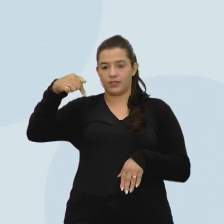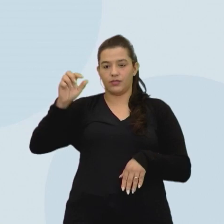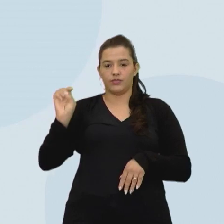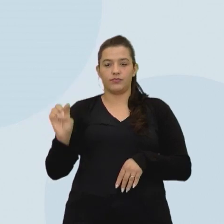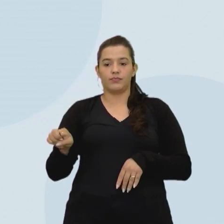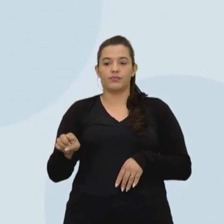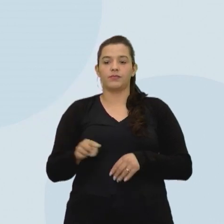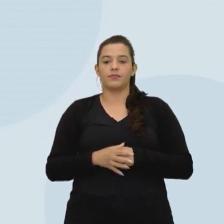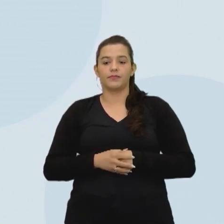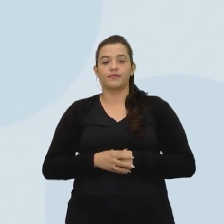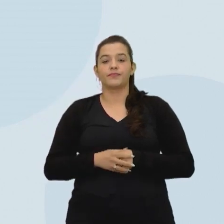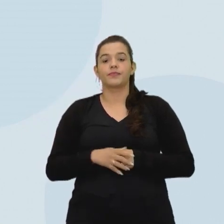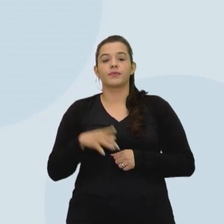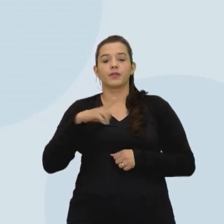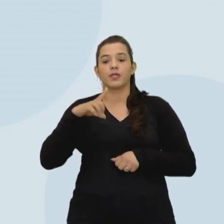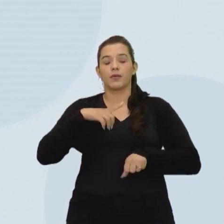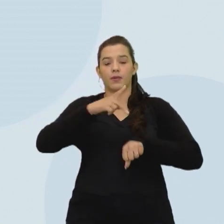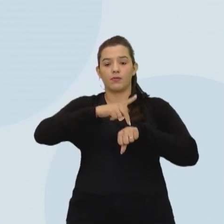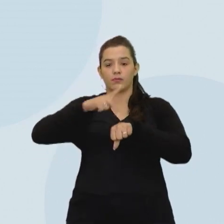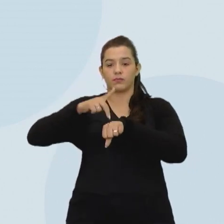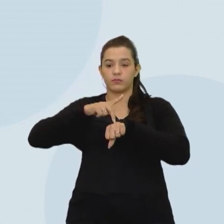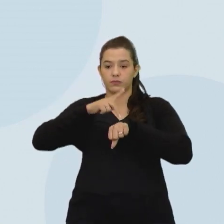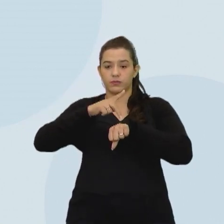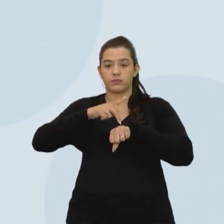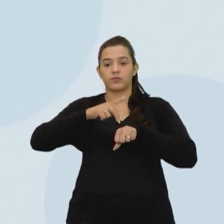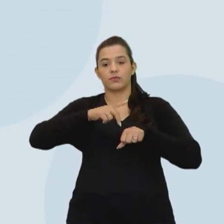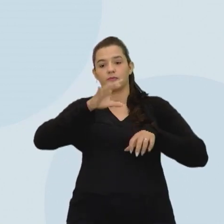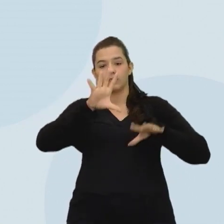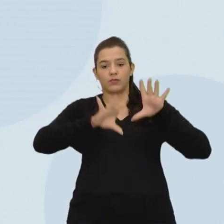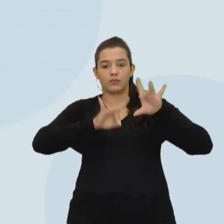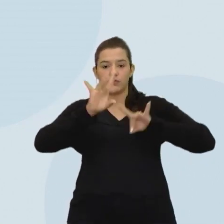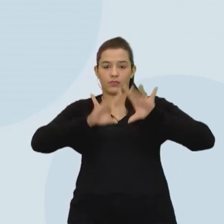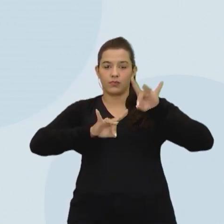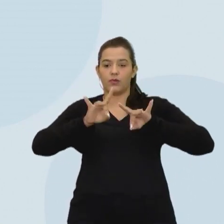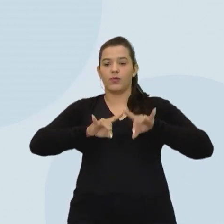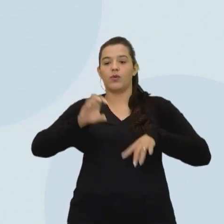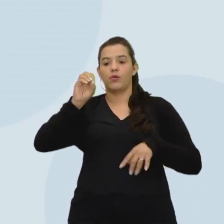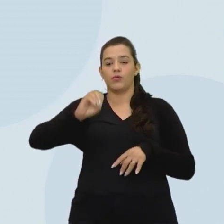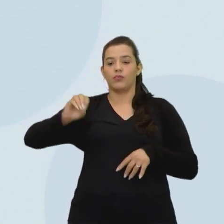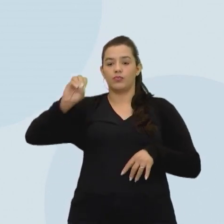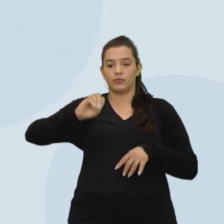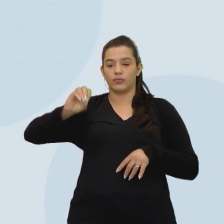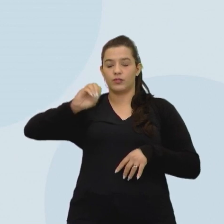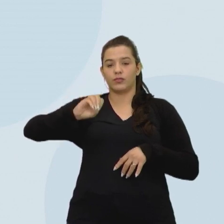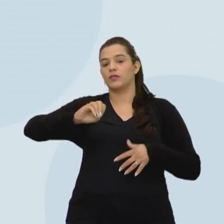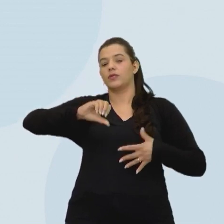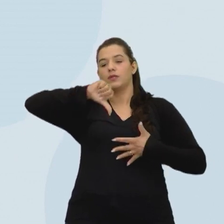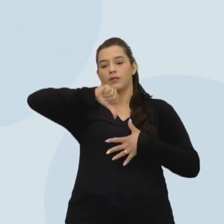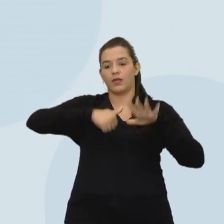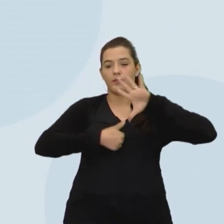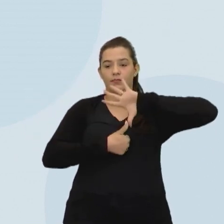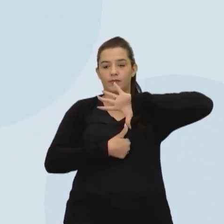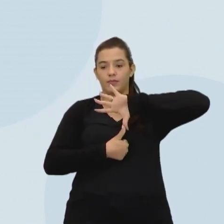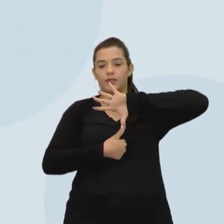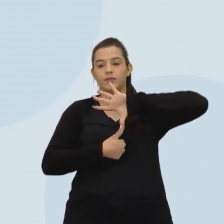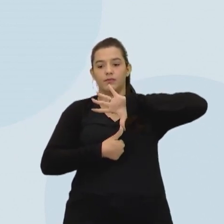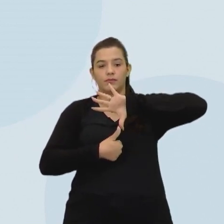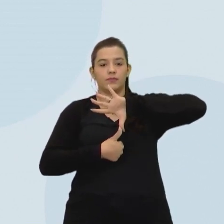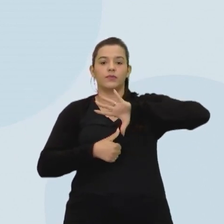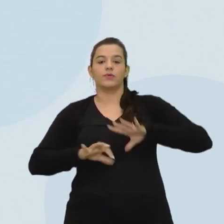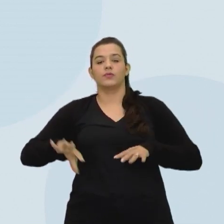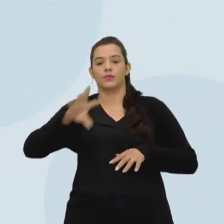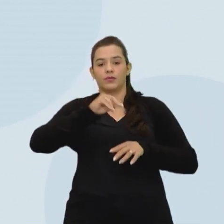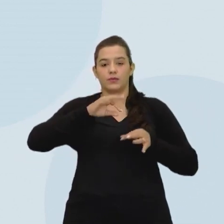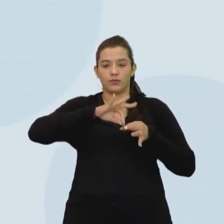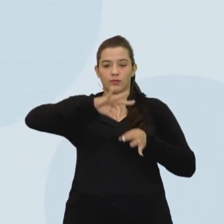montanhas rochosas também na região oeste, aí no caso da América do Norte, né, que o ponto mais alto é